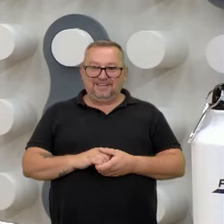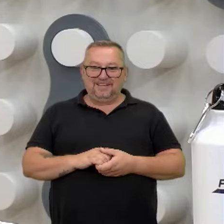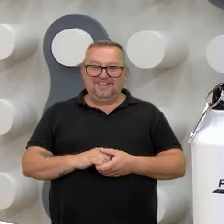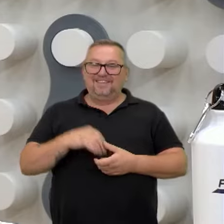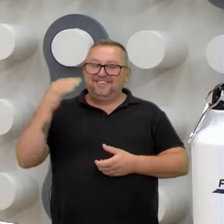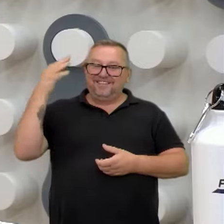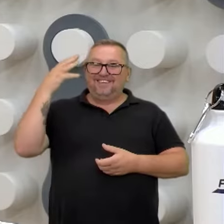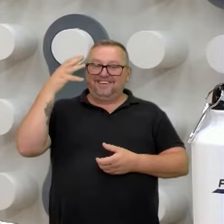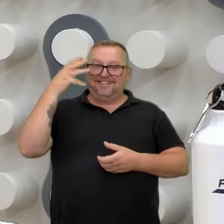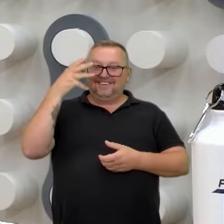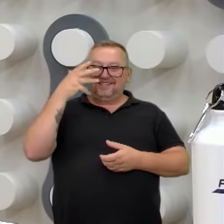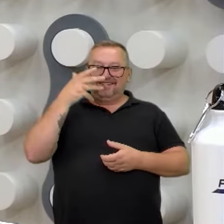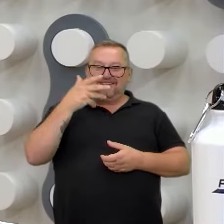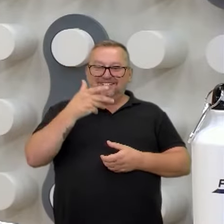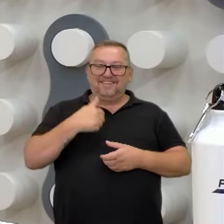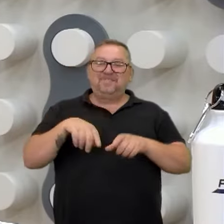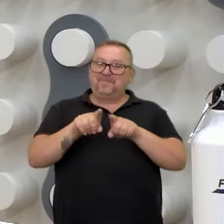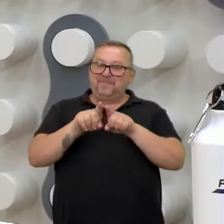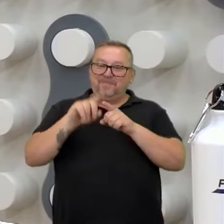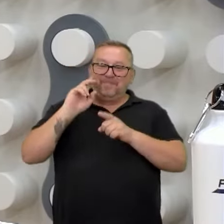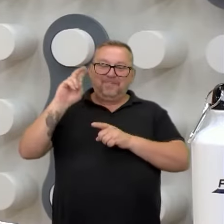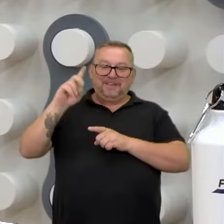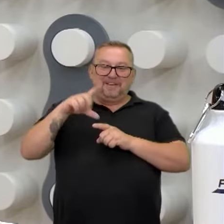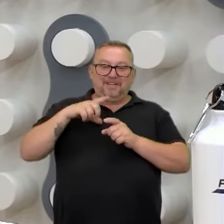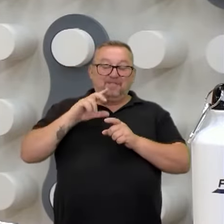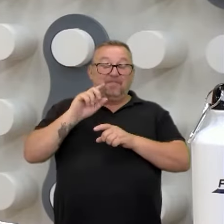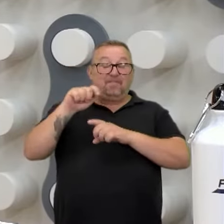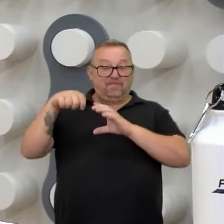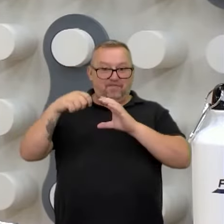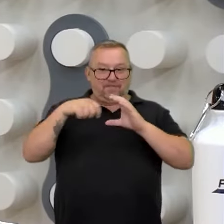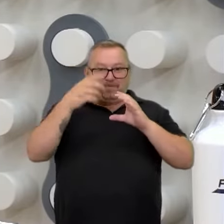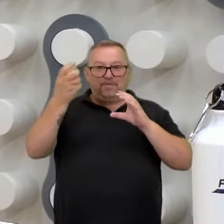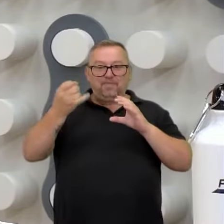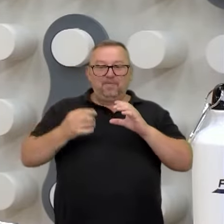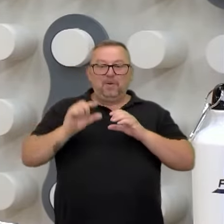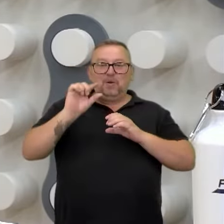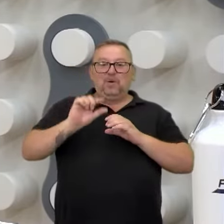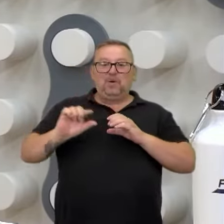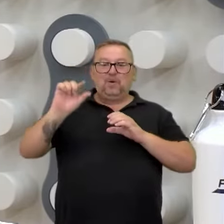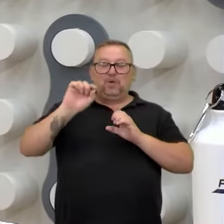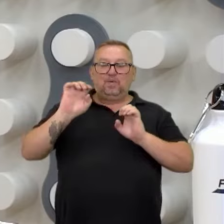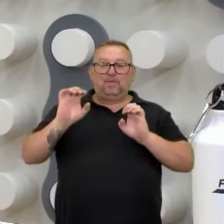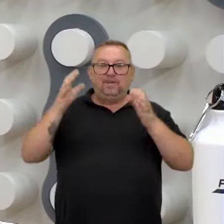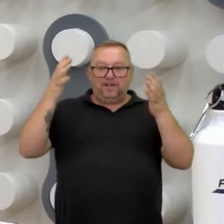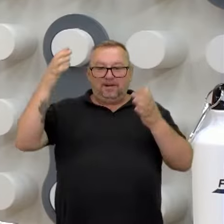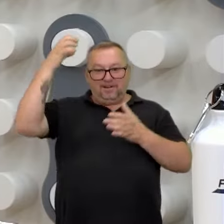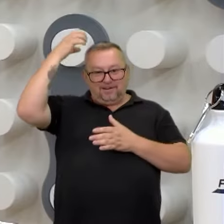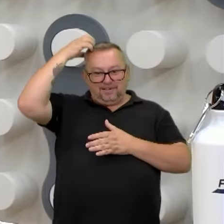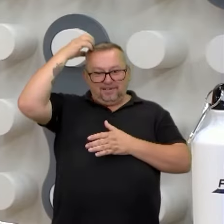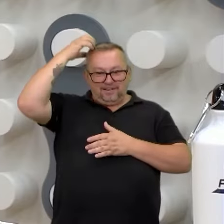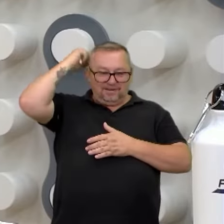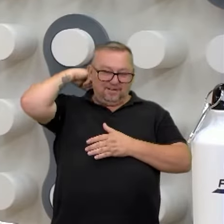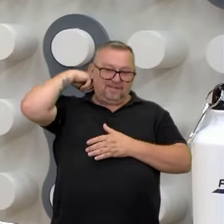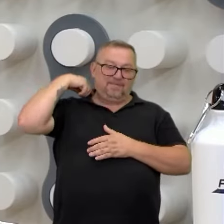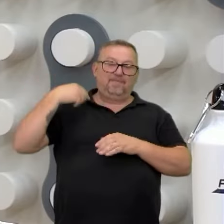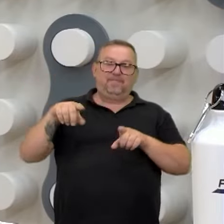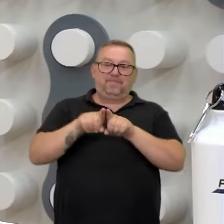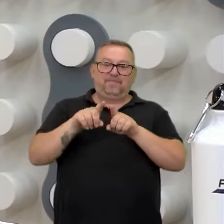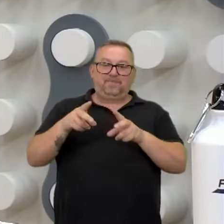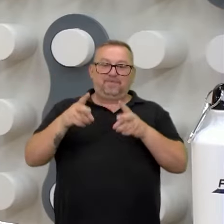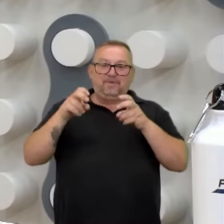Viram? Que lindo, né? Então, nós tivemos aí esse vídeo que vai falar um pouquinho sobre a Folia de Reis. Vocês conseguiram perceber